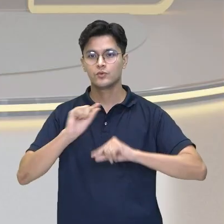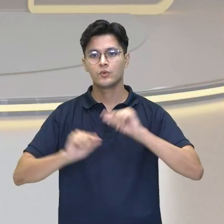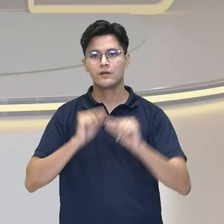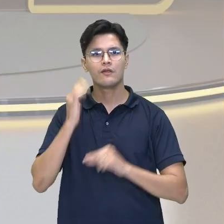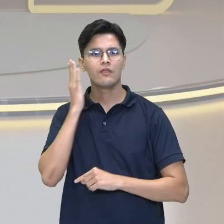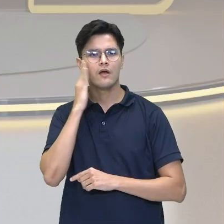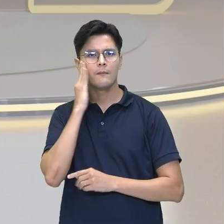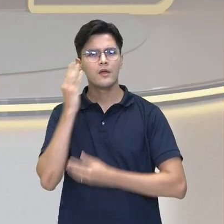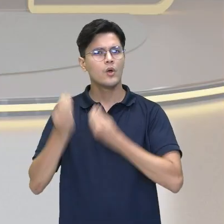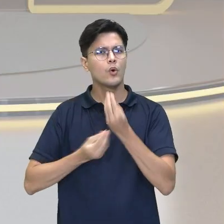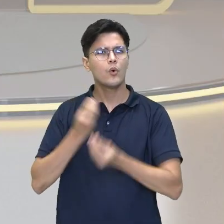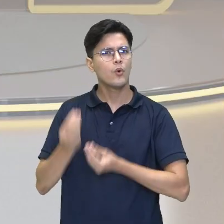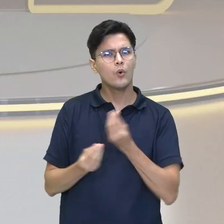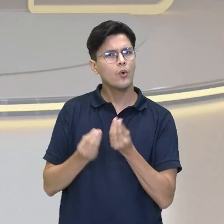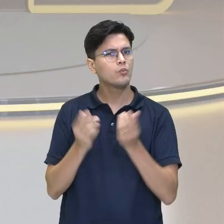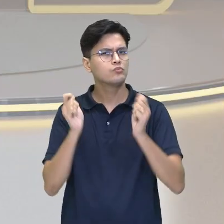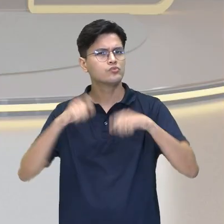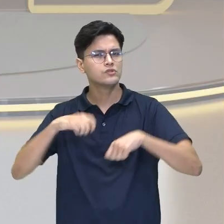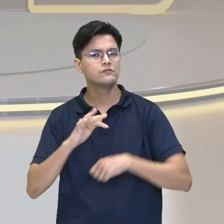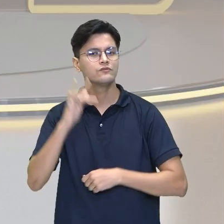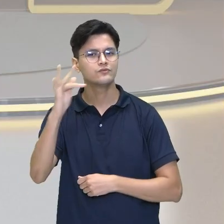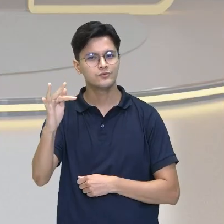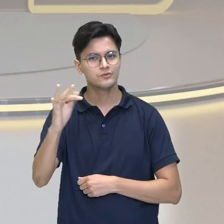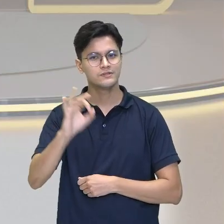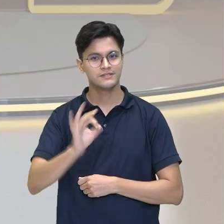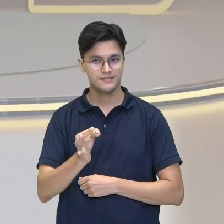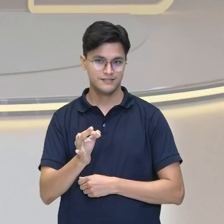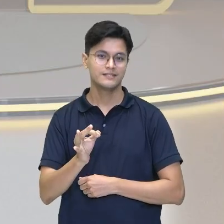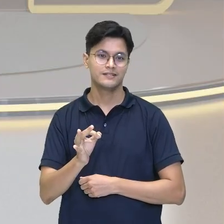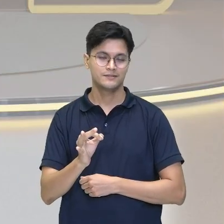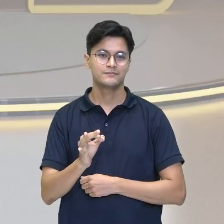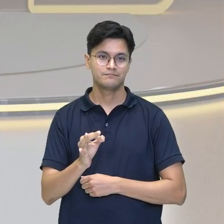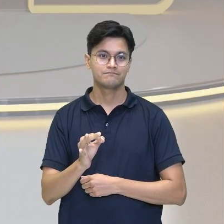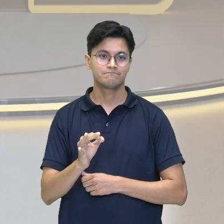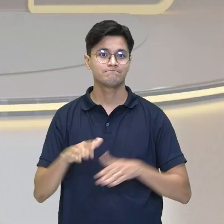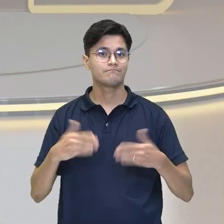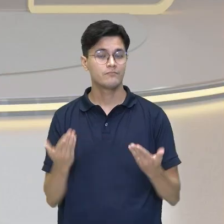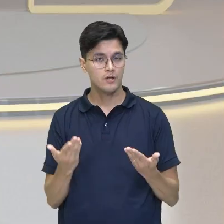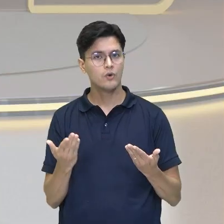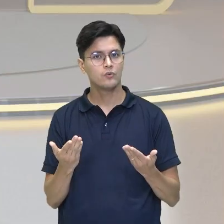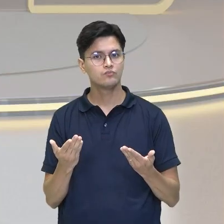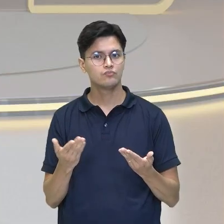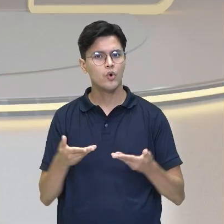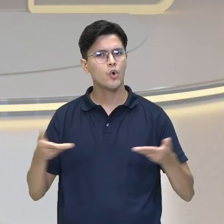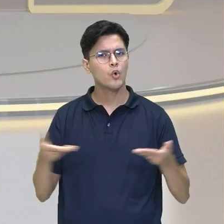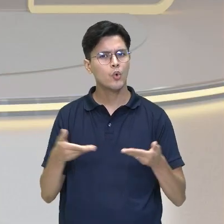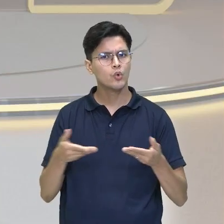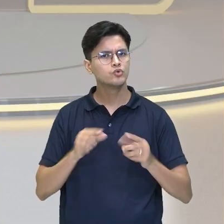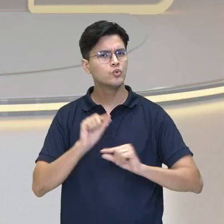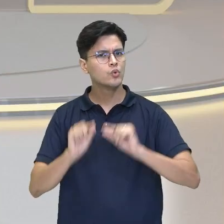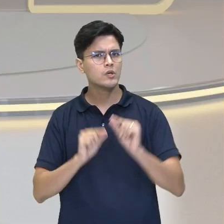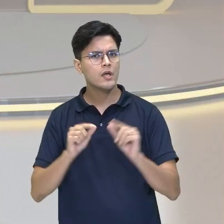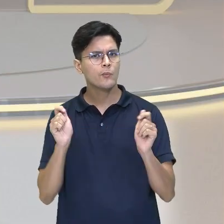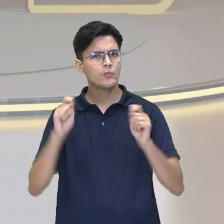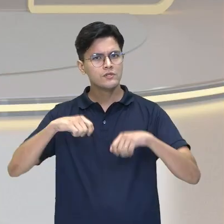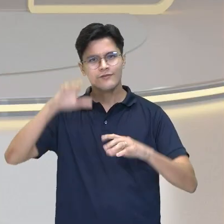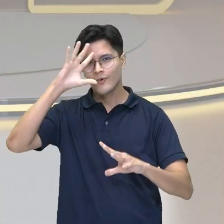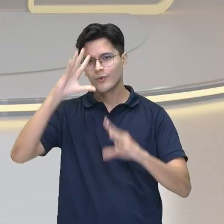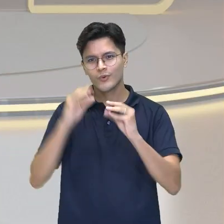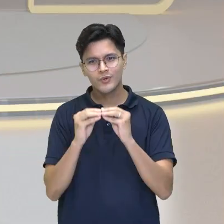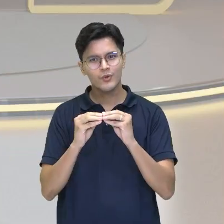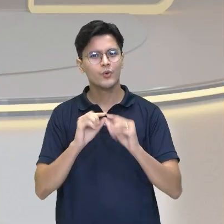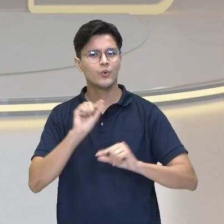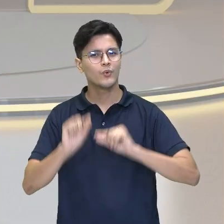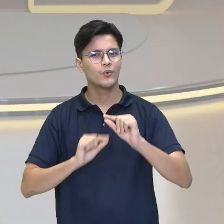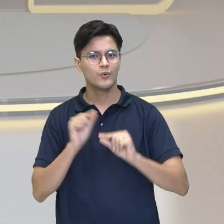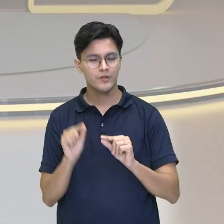constante indica o quê? Um bom caminho para o controle do desmatamento, não é isso, professor É verdade. Paulo? Porém, no entanto, o futuro da Amazônia não